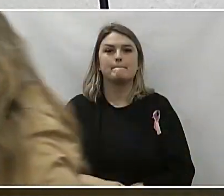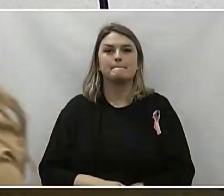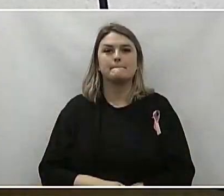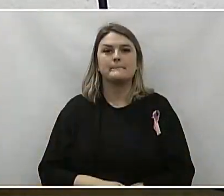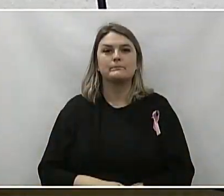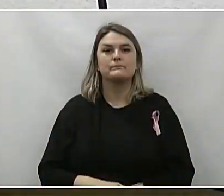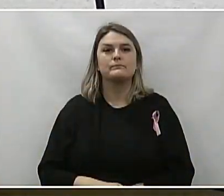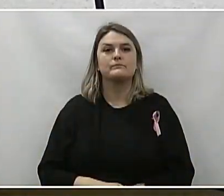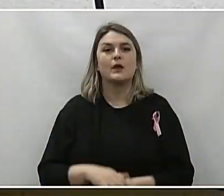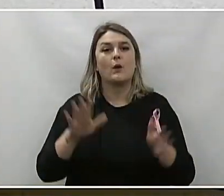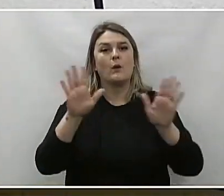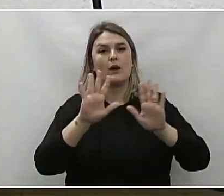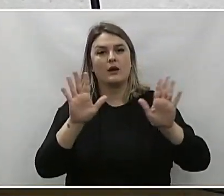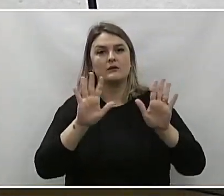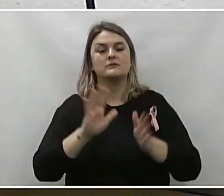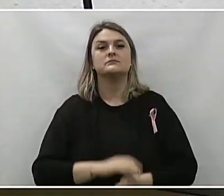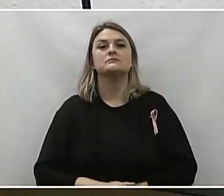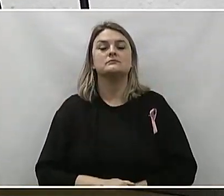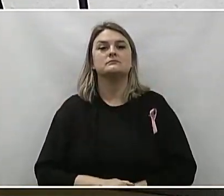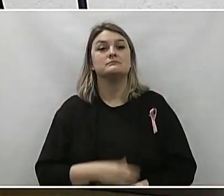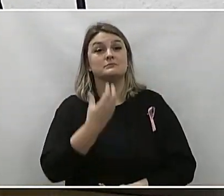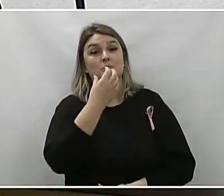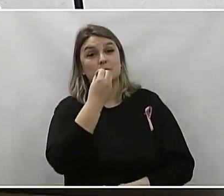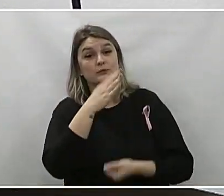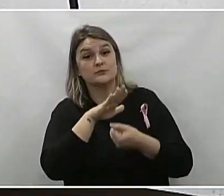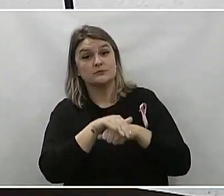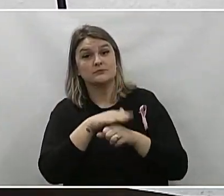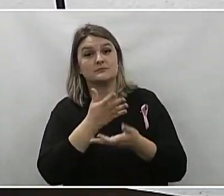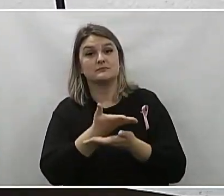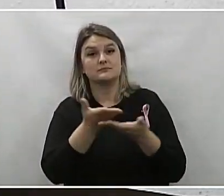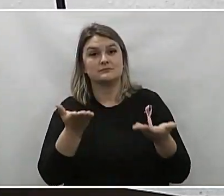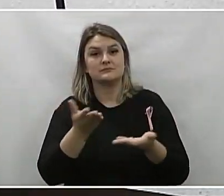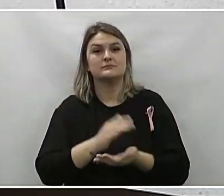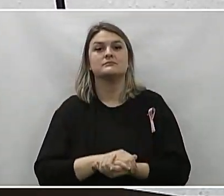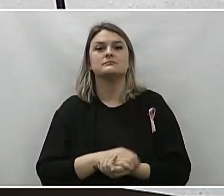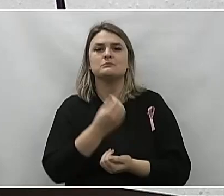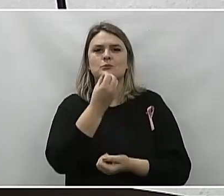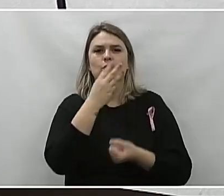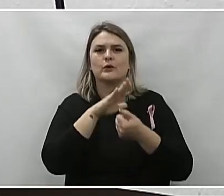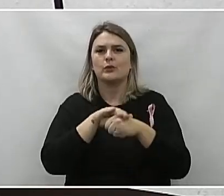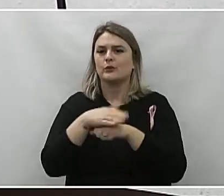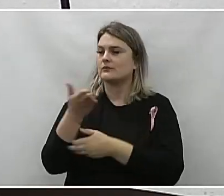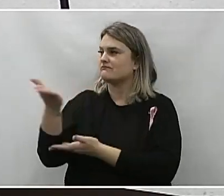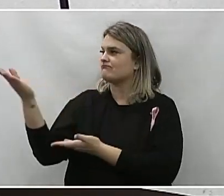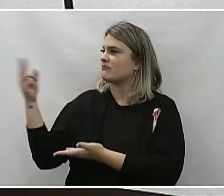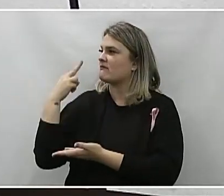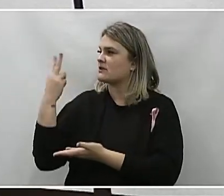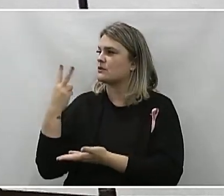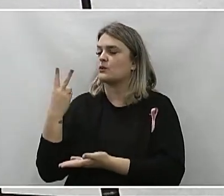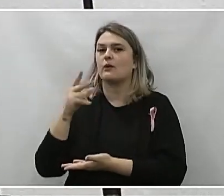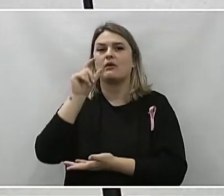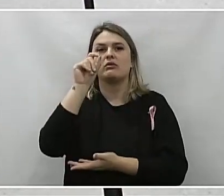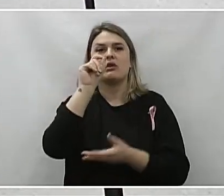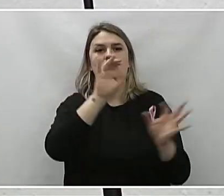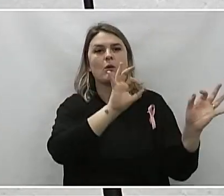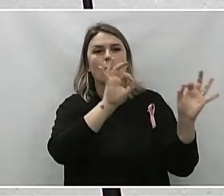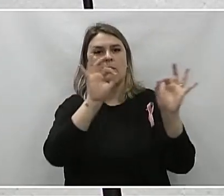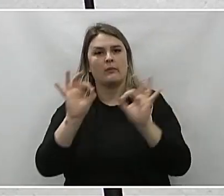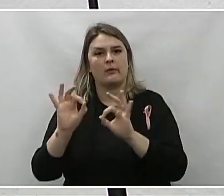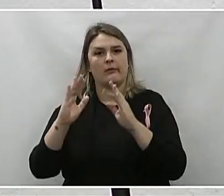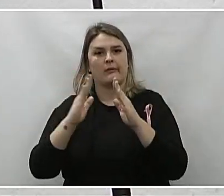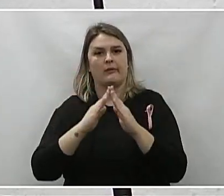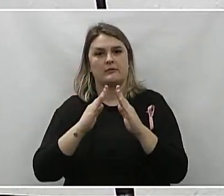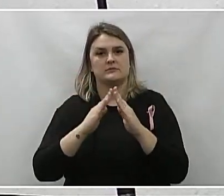Olá Boa noite a todos boa noite aos novos colegas e ao público que nos assiste